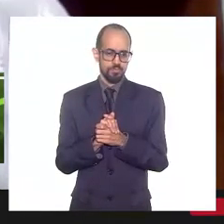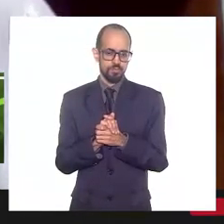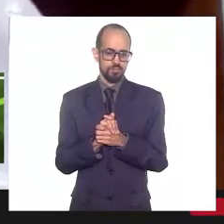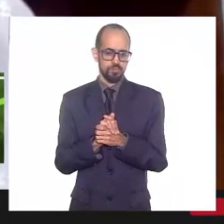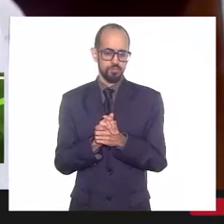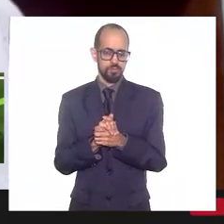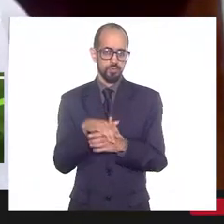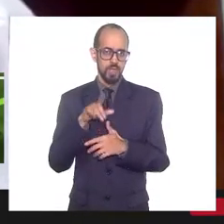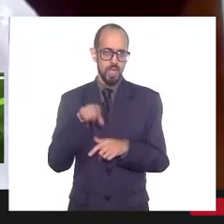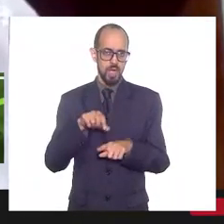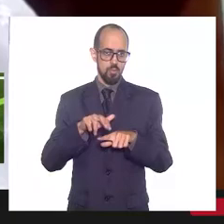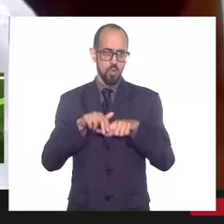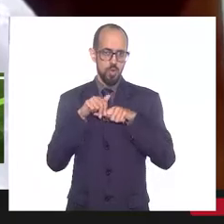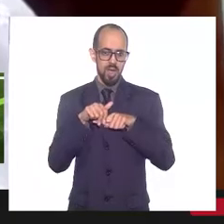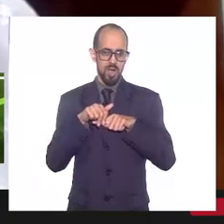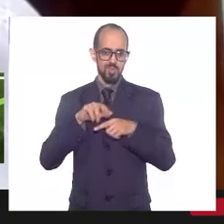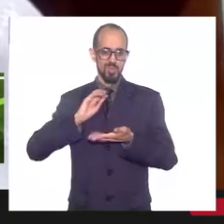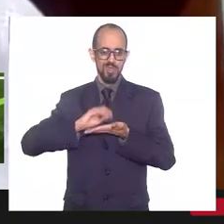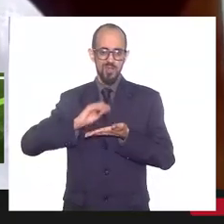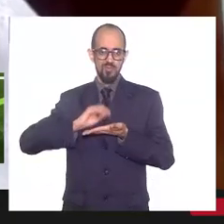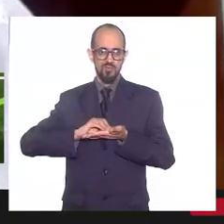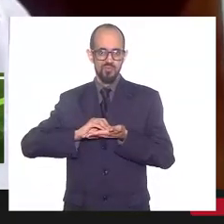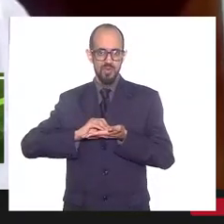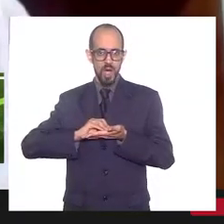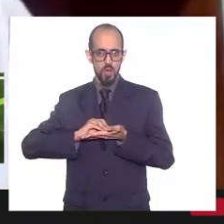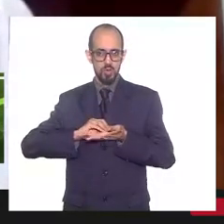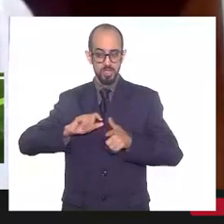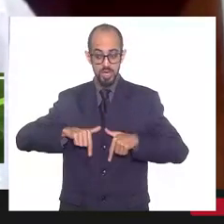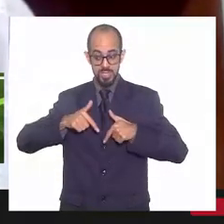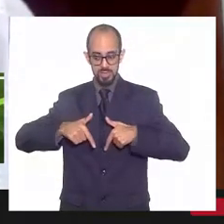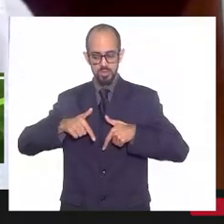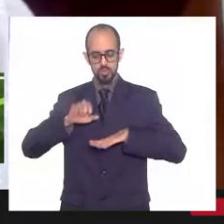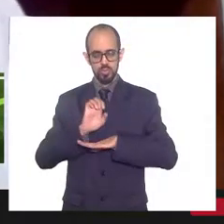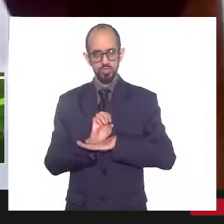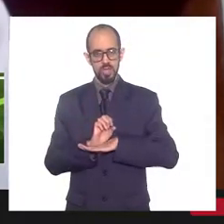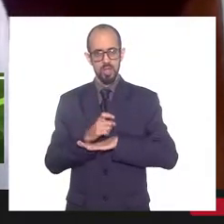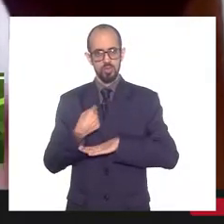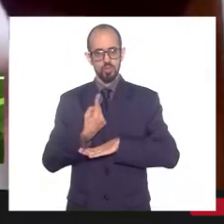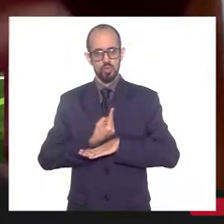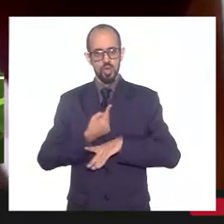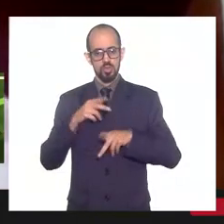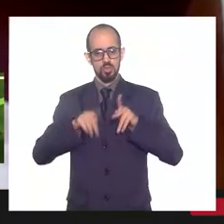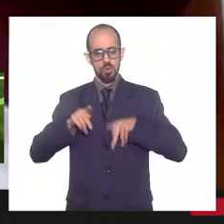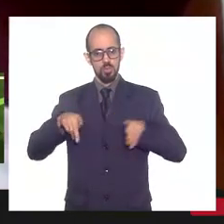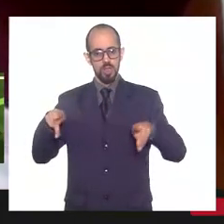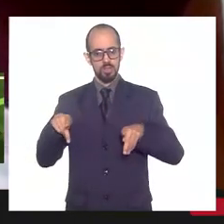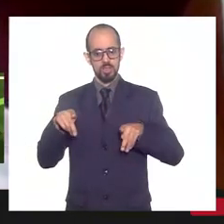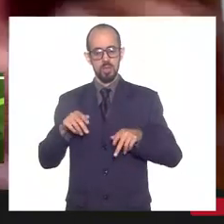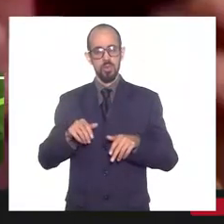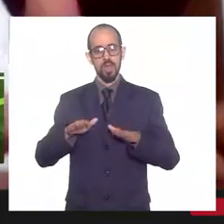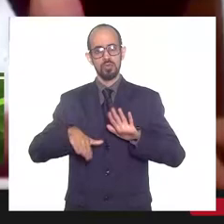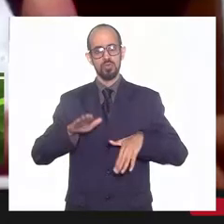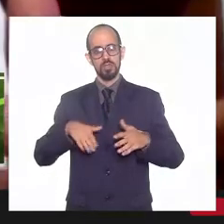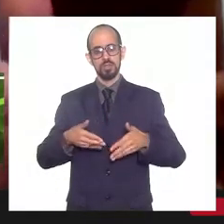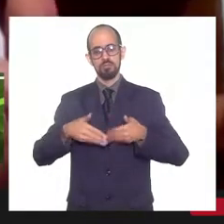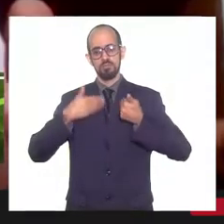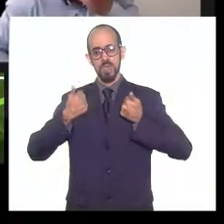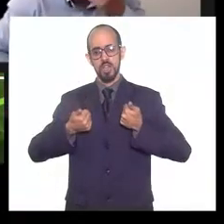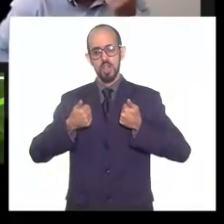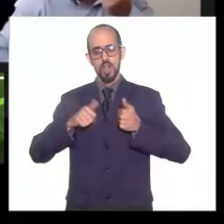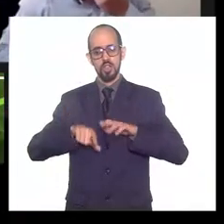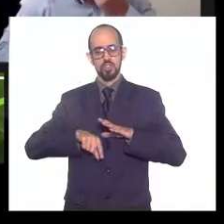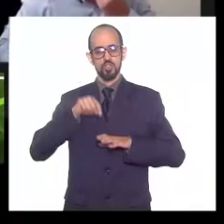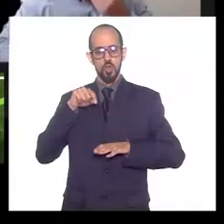diante da inoperância do estado muita das vezes o nosso povo é prefere como te